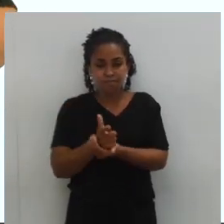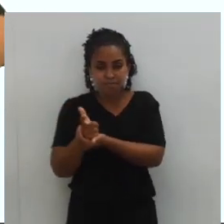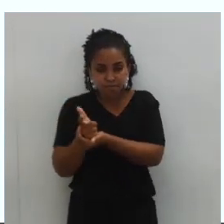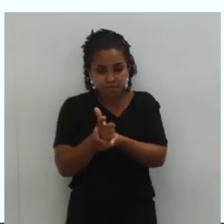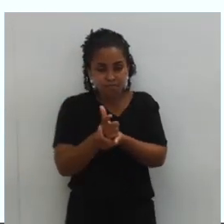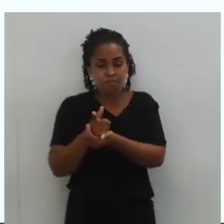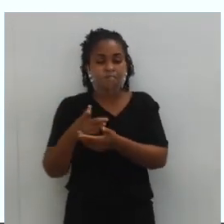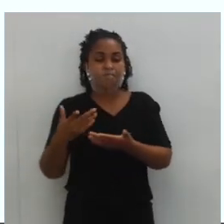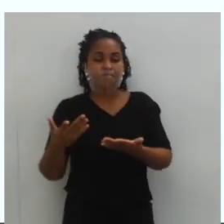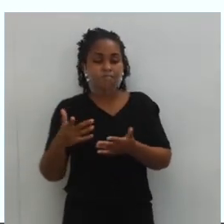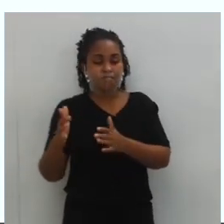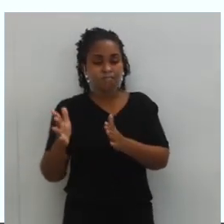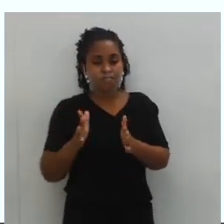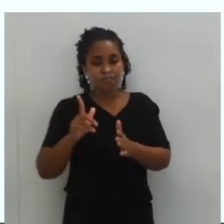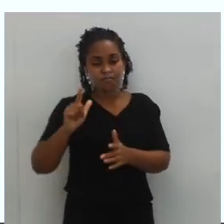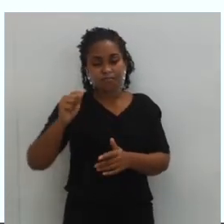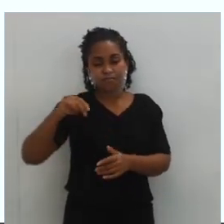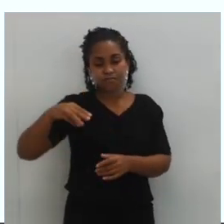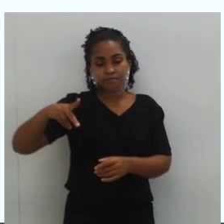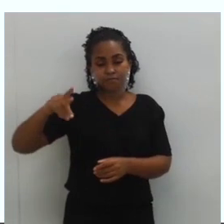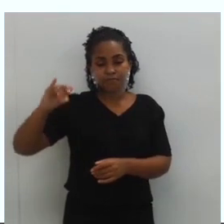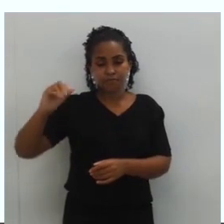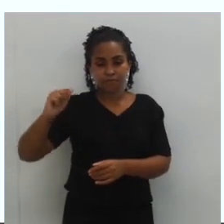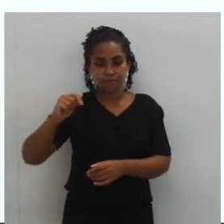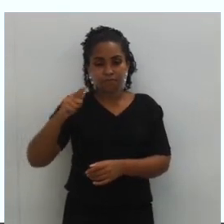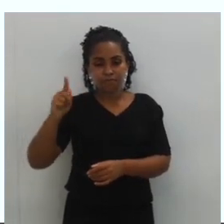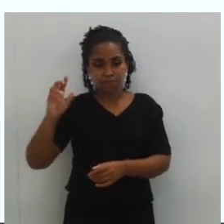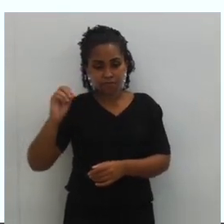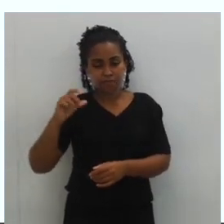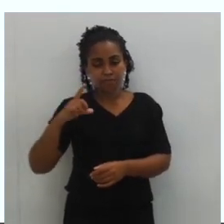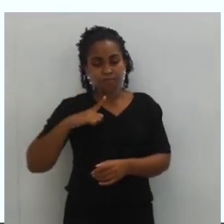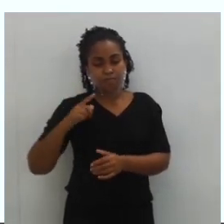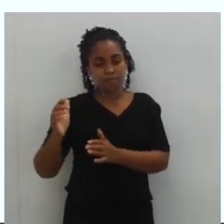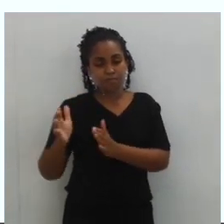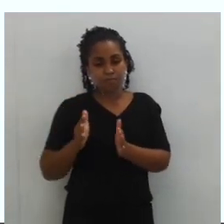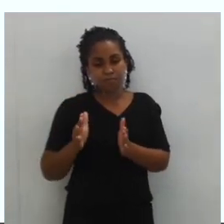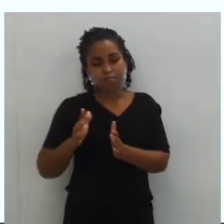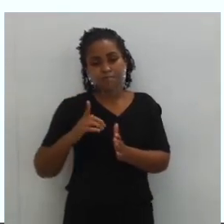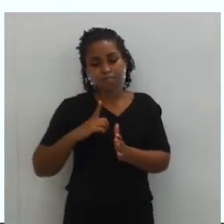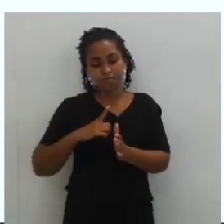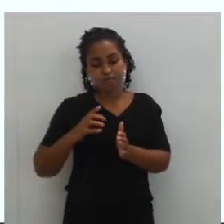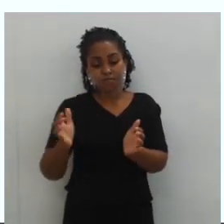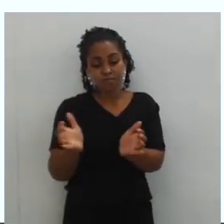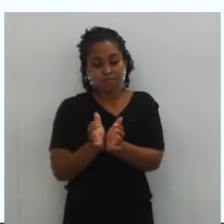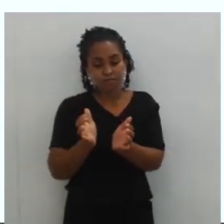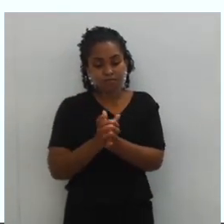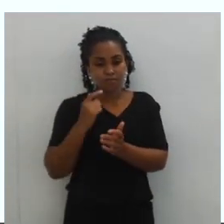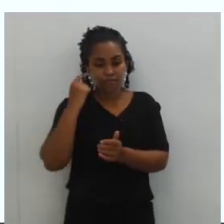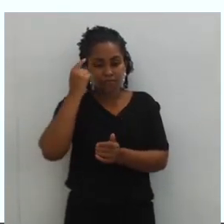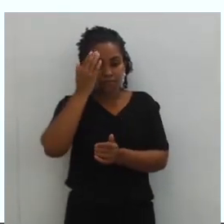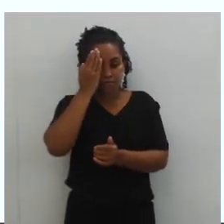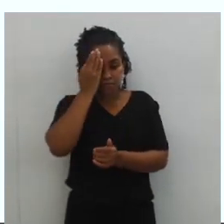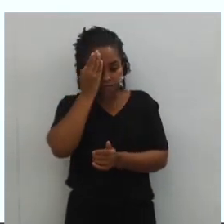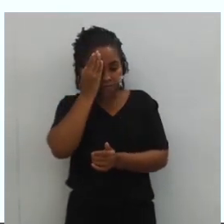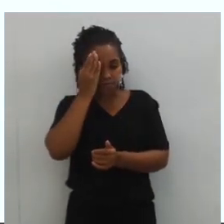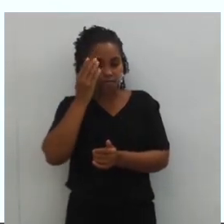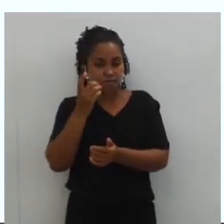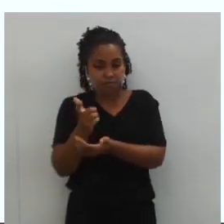que foi capturadas na época, né, que ele acompanhou por um momento, por um tempo, o bando de Lampião. Então, ele fez,